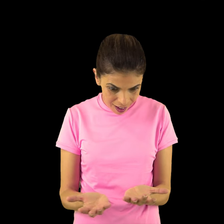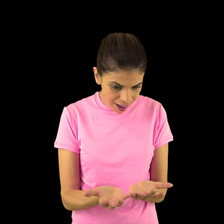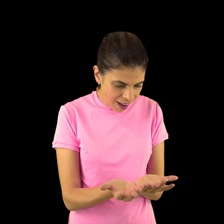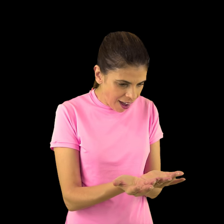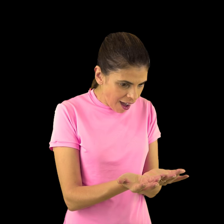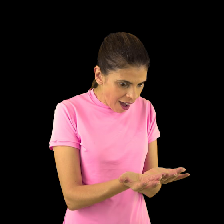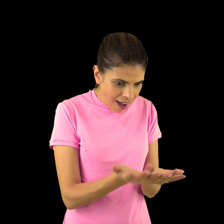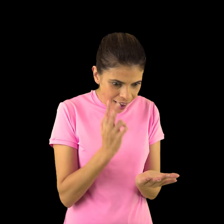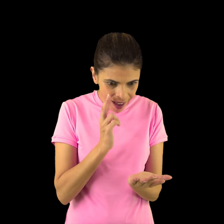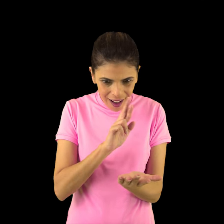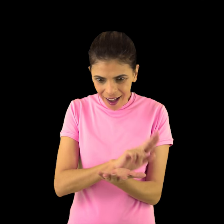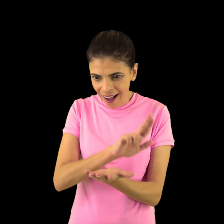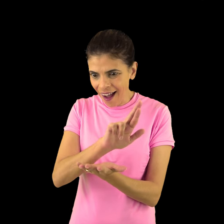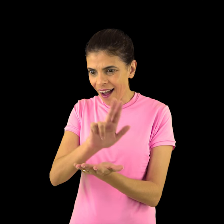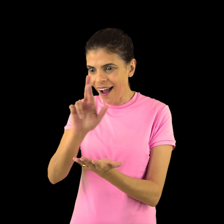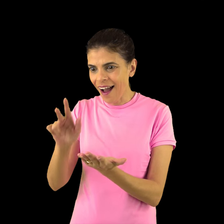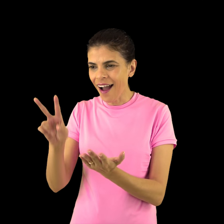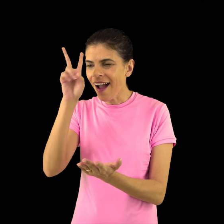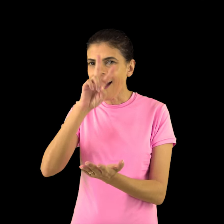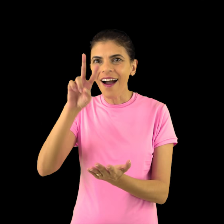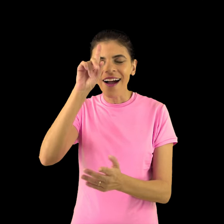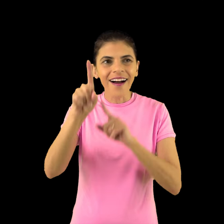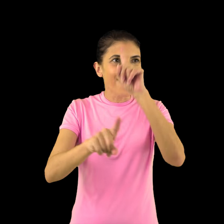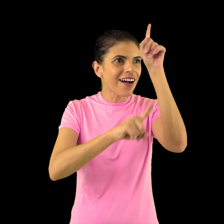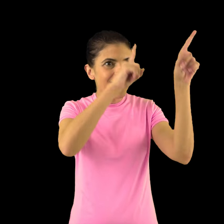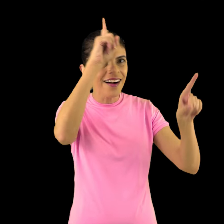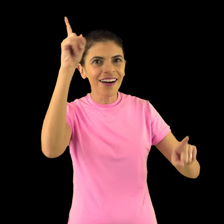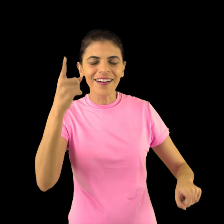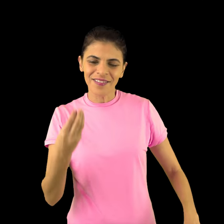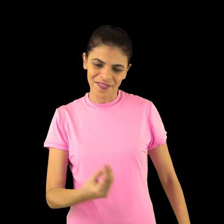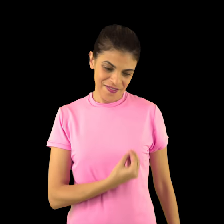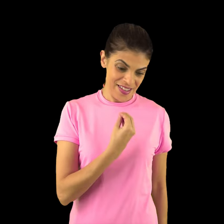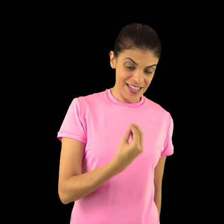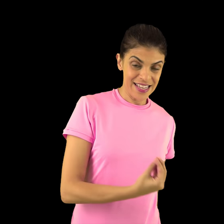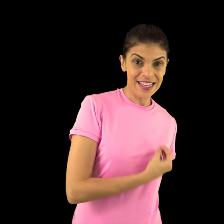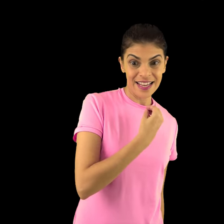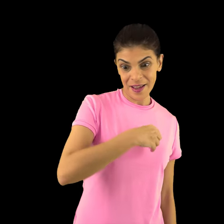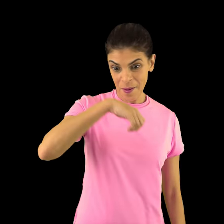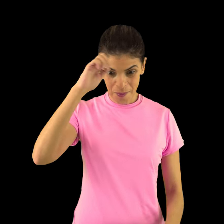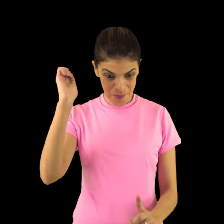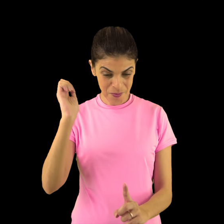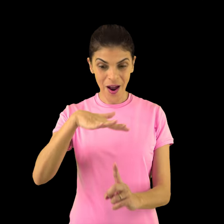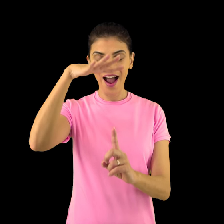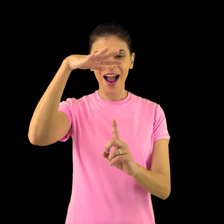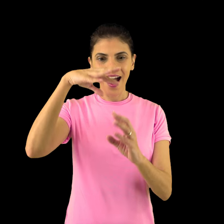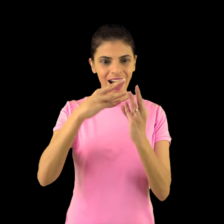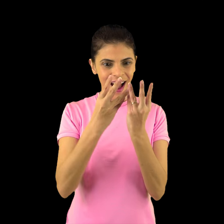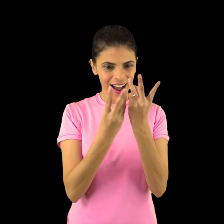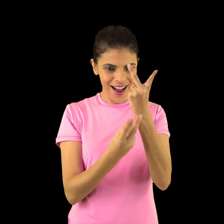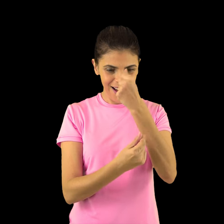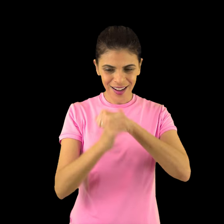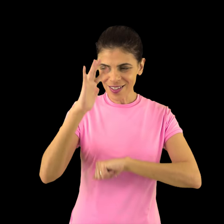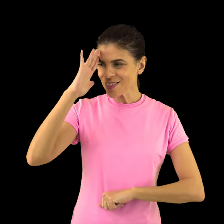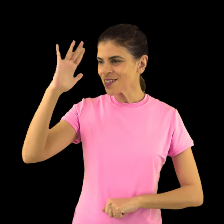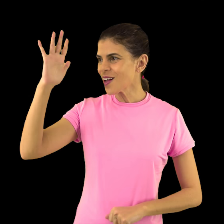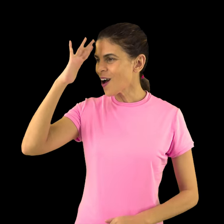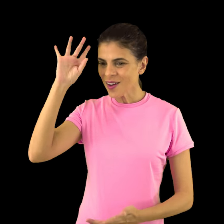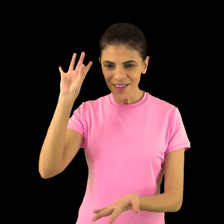Imaginação e a criatividade para viver um mundo de magia e fantasia para o nosso.